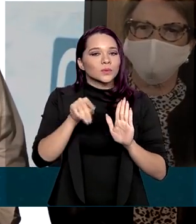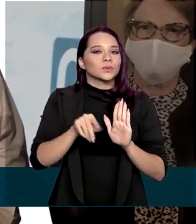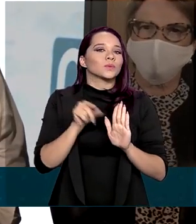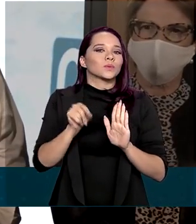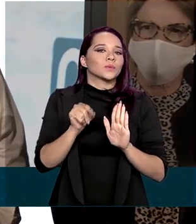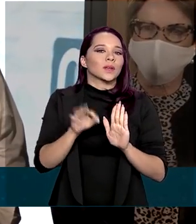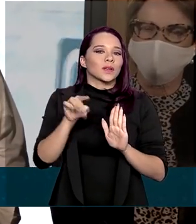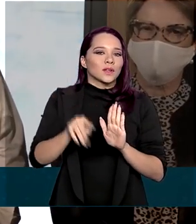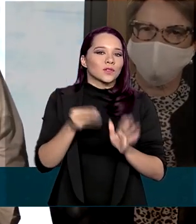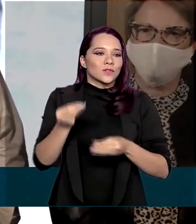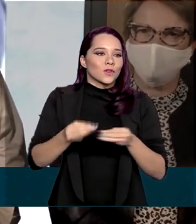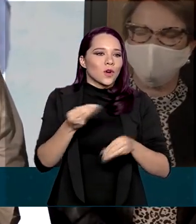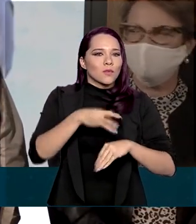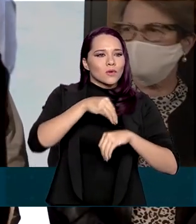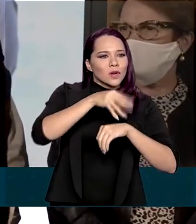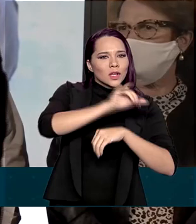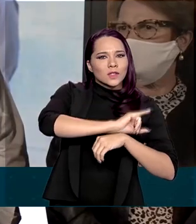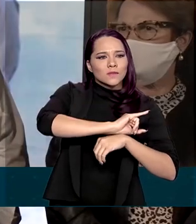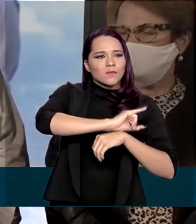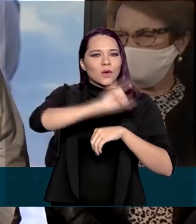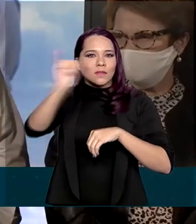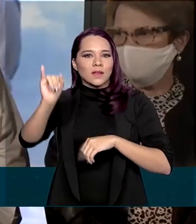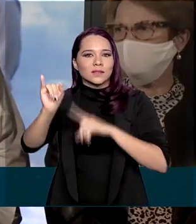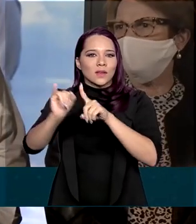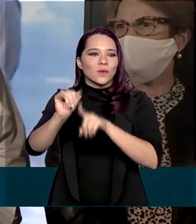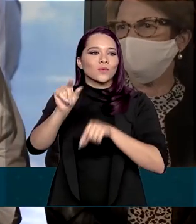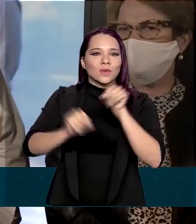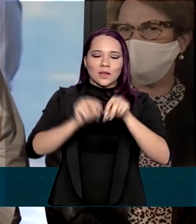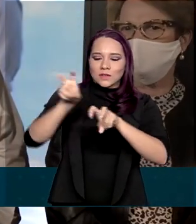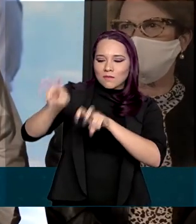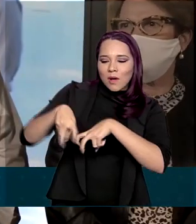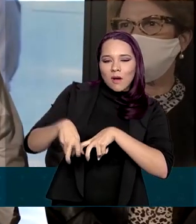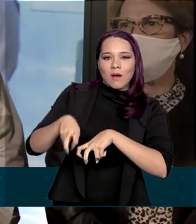da exportação de nossa, daquilo que produzimos no campo.